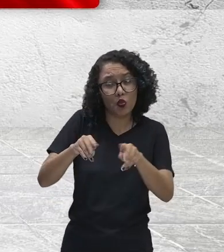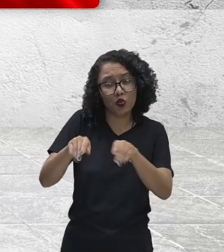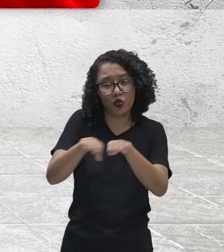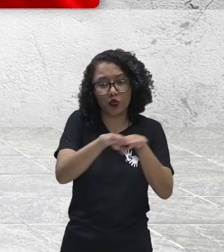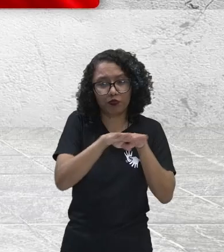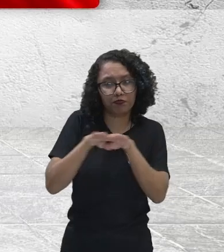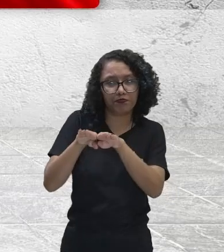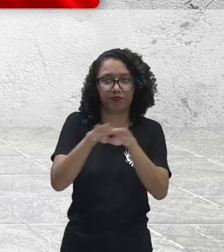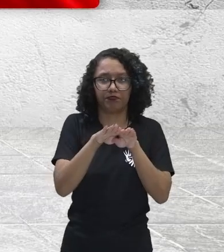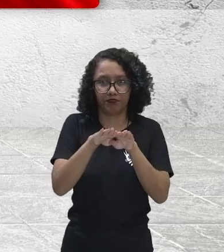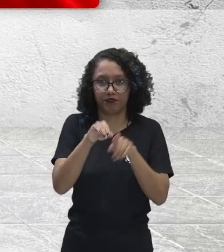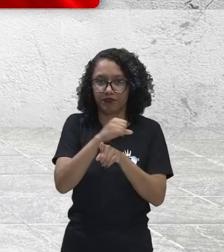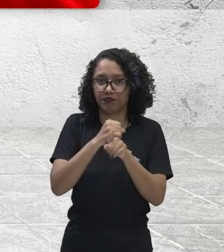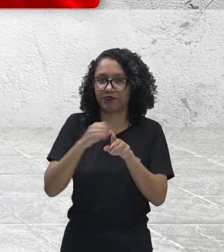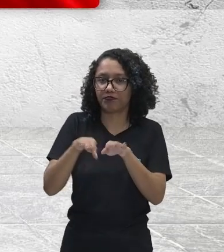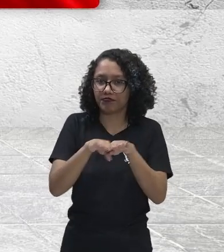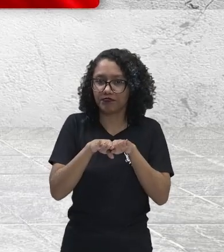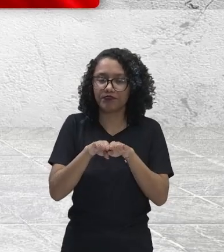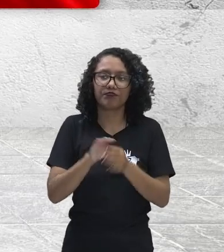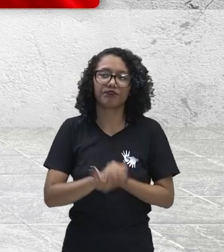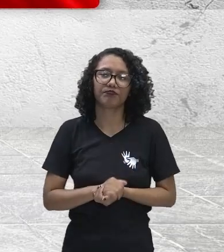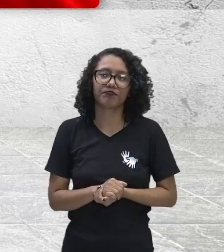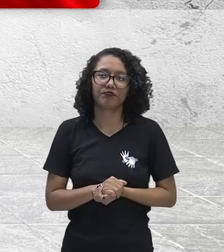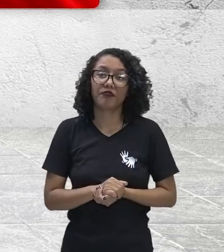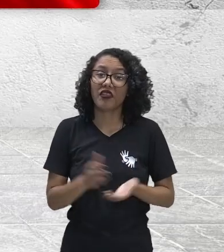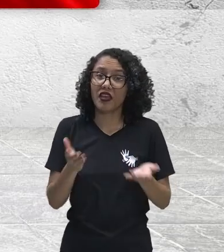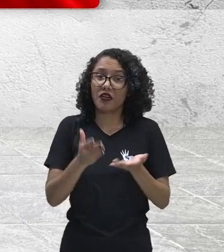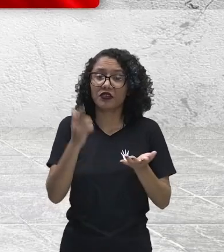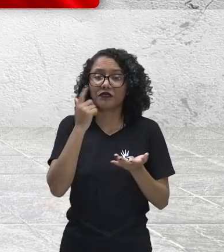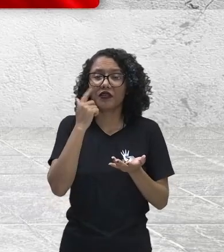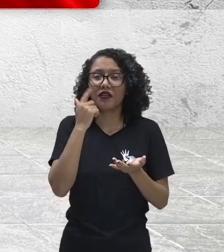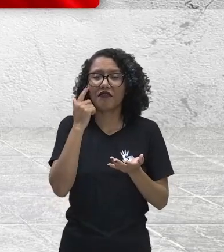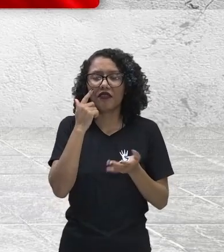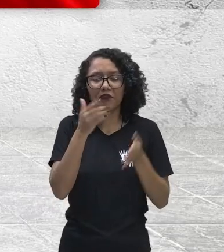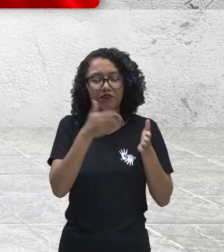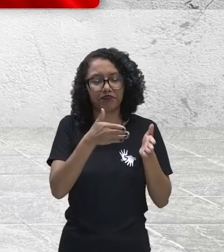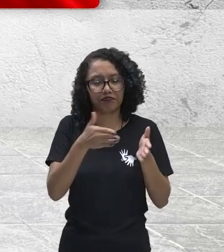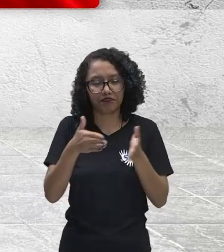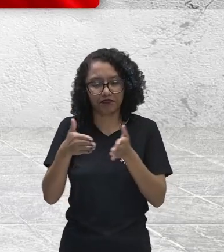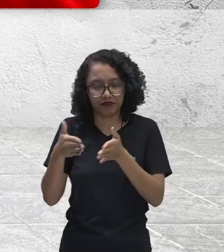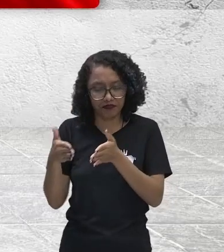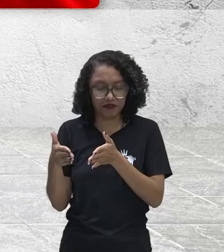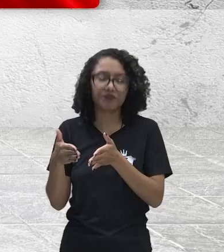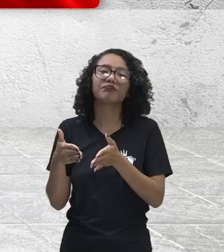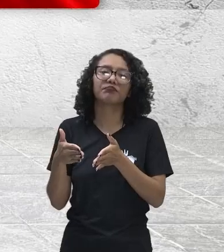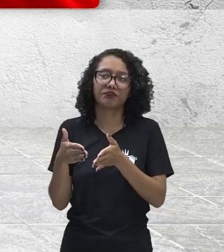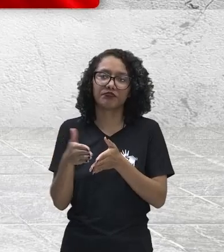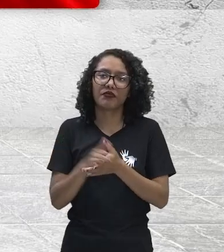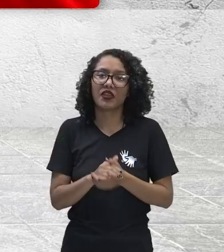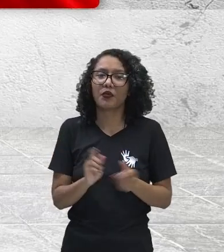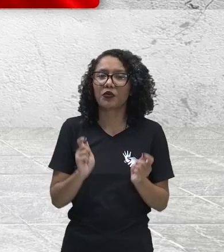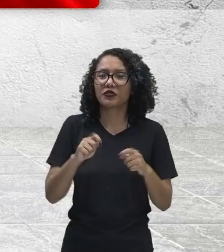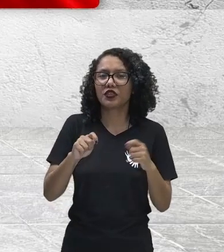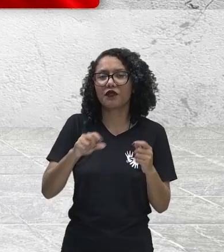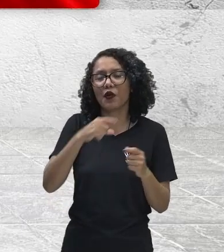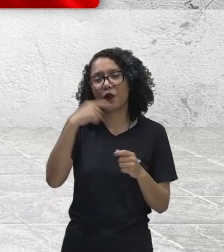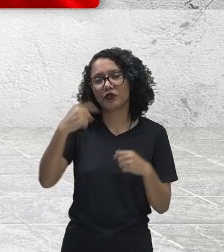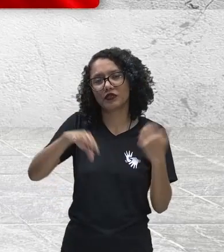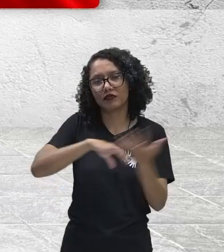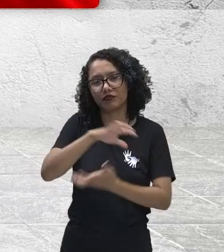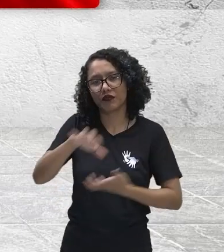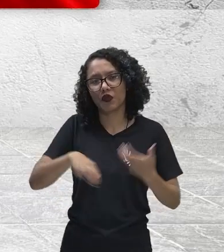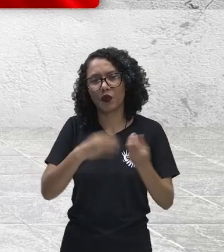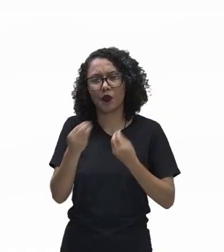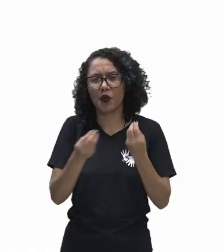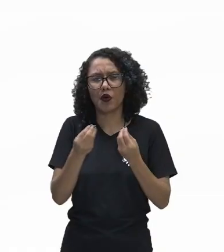pouco mais quais foram os passos que levaram a Rússia a esse processo revolucionário. Vamos entender um pouquinho do